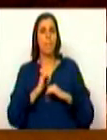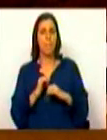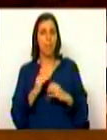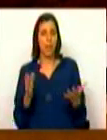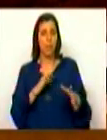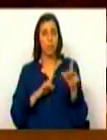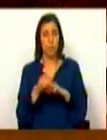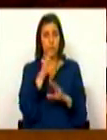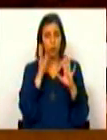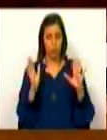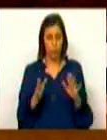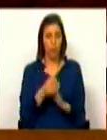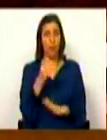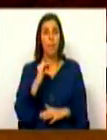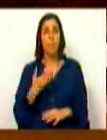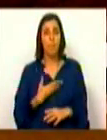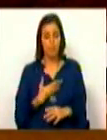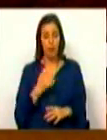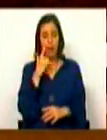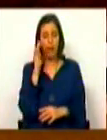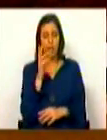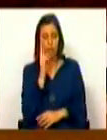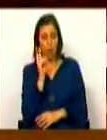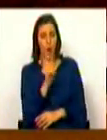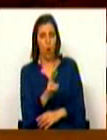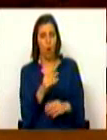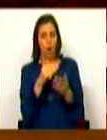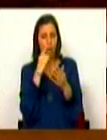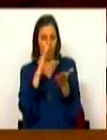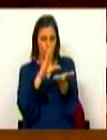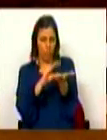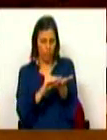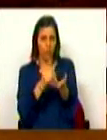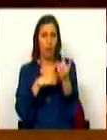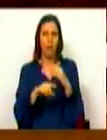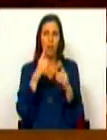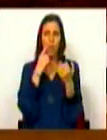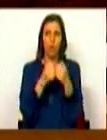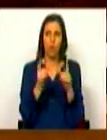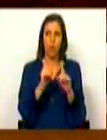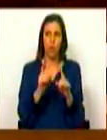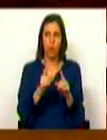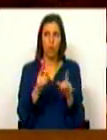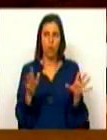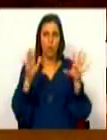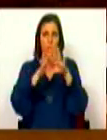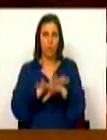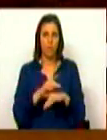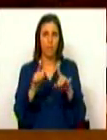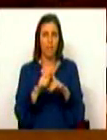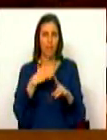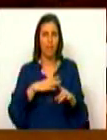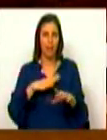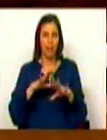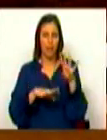senhores deputados, que o PSD, como sempre, a olhar para o copo meio vazio, já não esconde a colagem disfarçada que